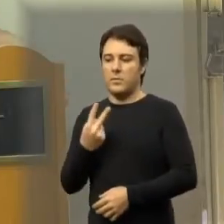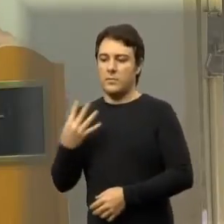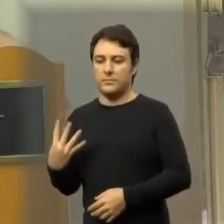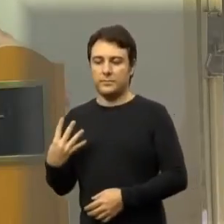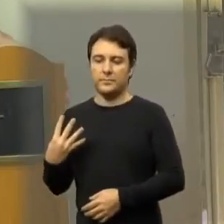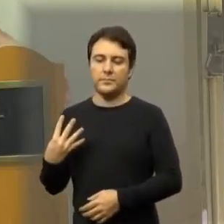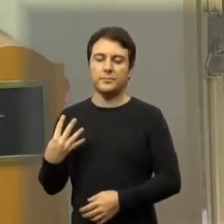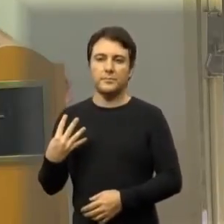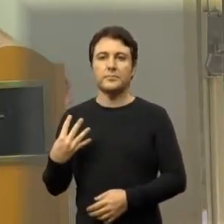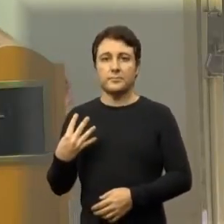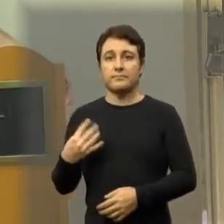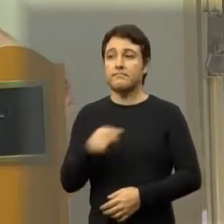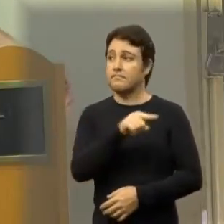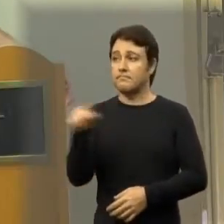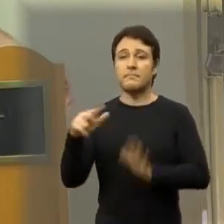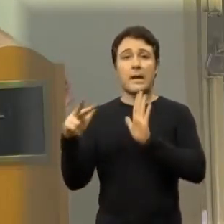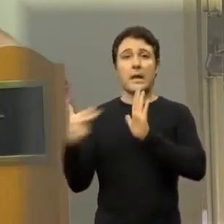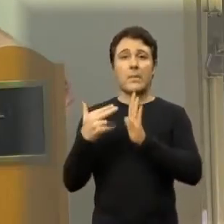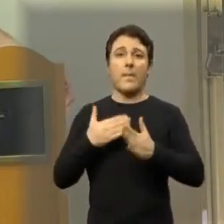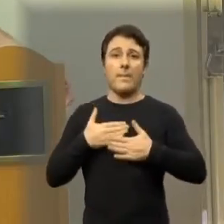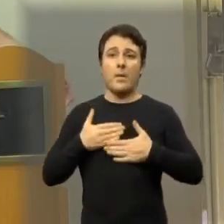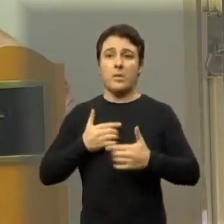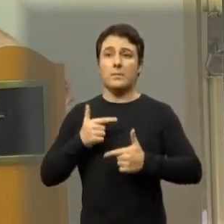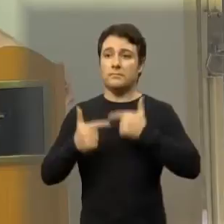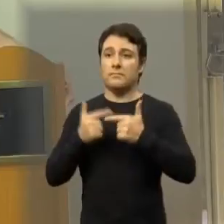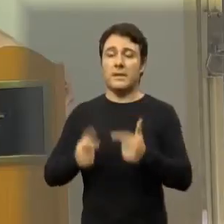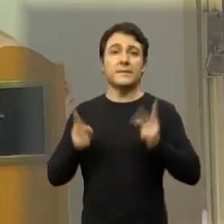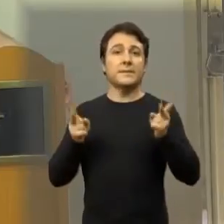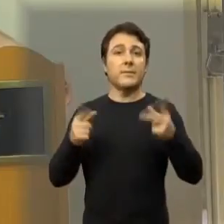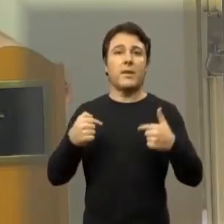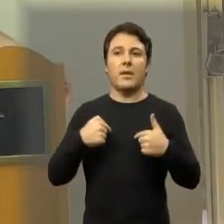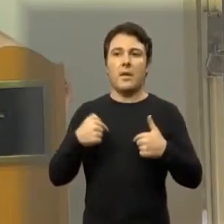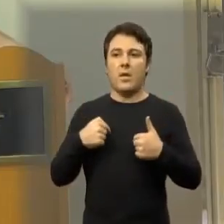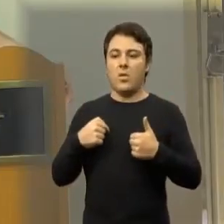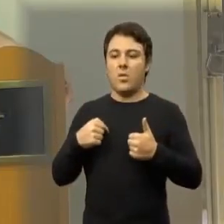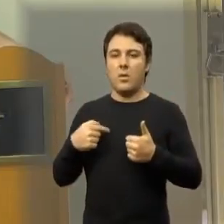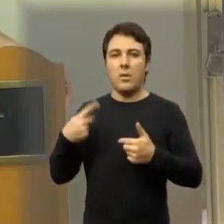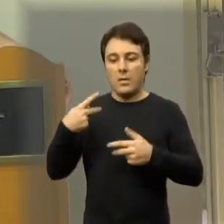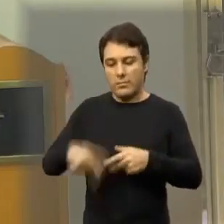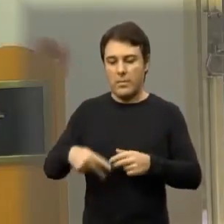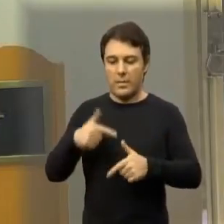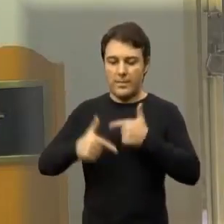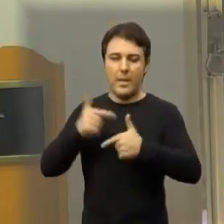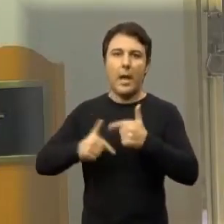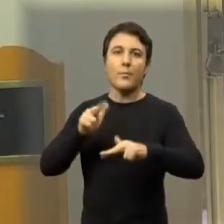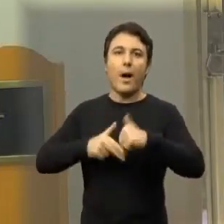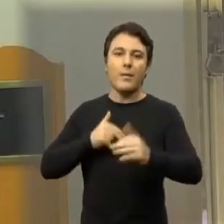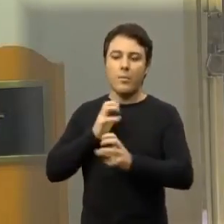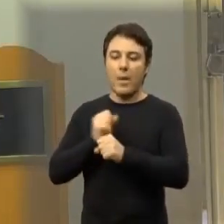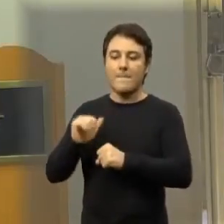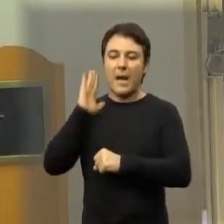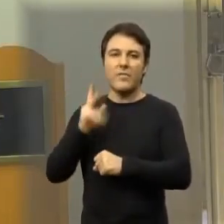2.524. O reconhecimento do meu trabalho sempre me fez estar entre os parlamentares com mais votos.